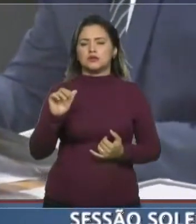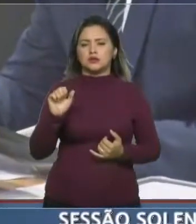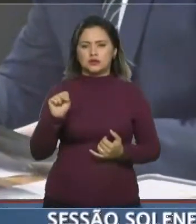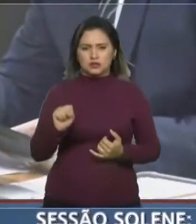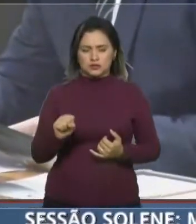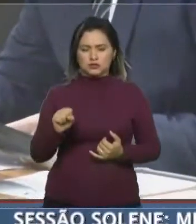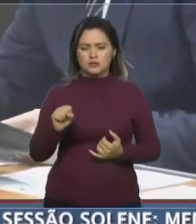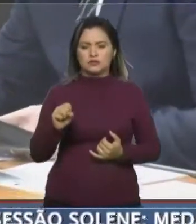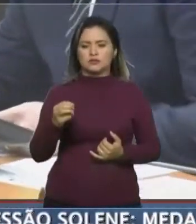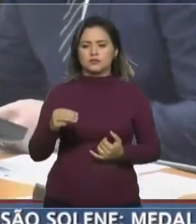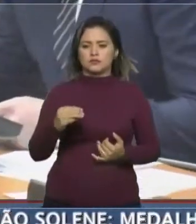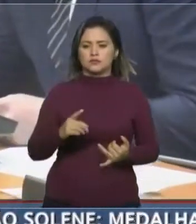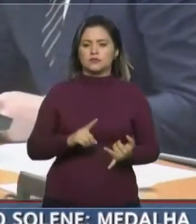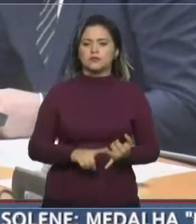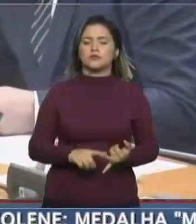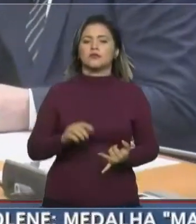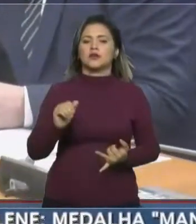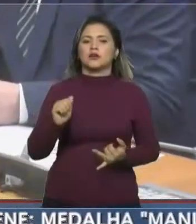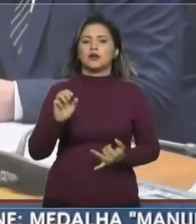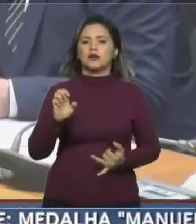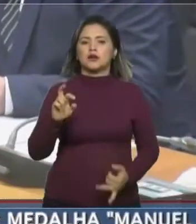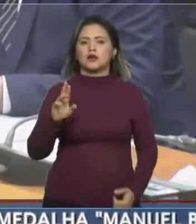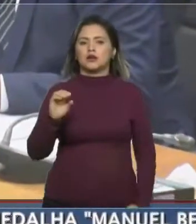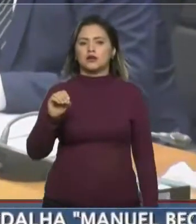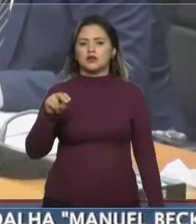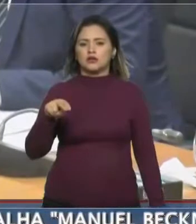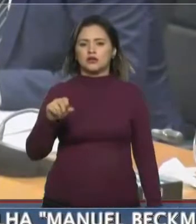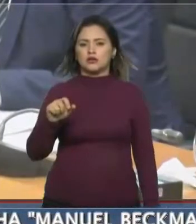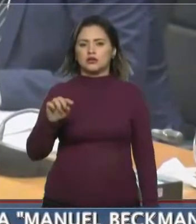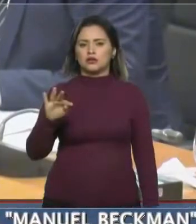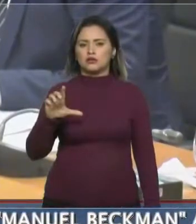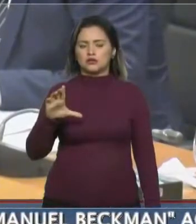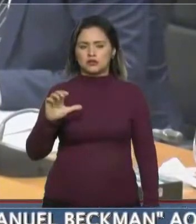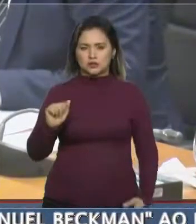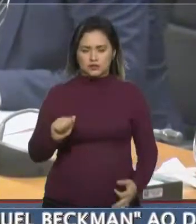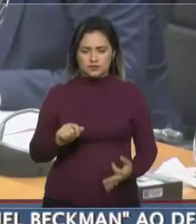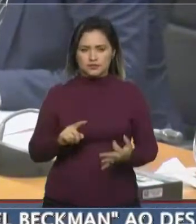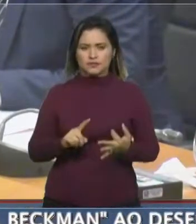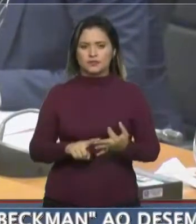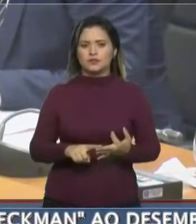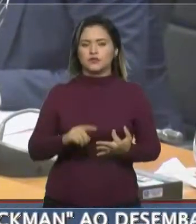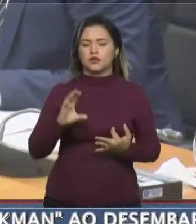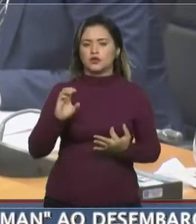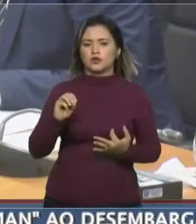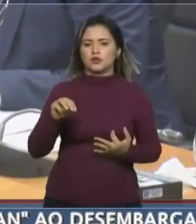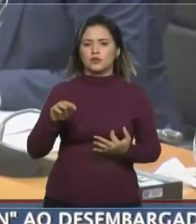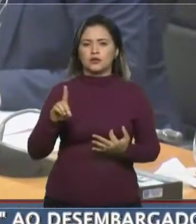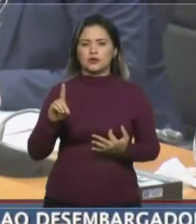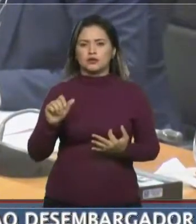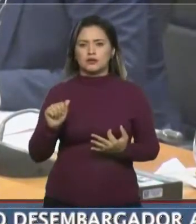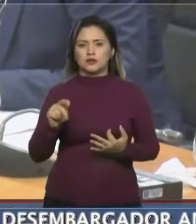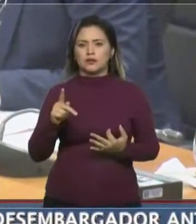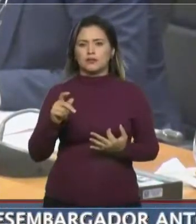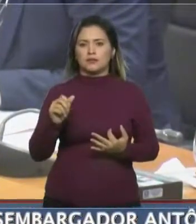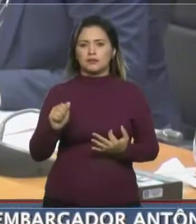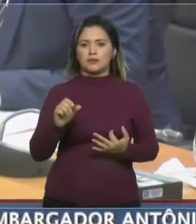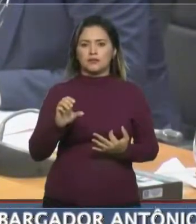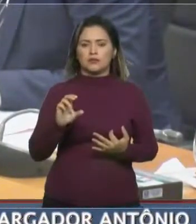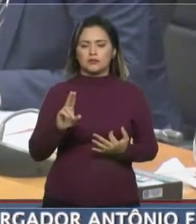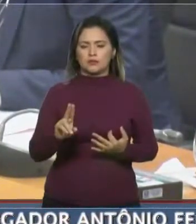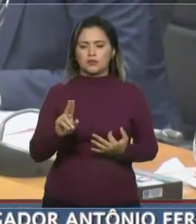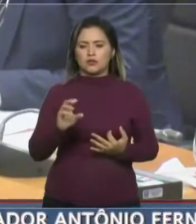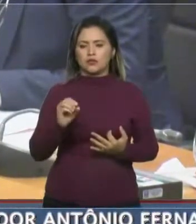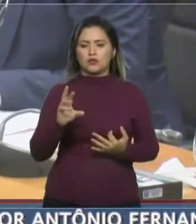no grau de Comendador da Presidência da República, pela Presidência da República, Comenda Pacu de Ouro, pela